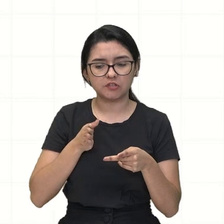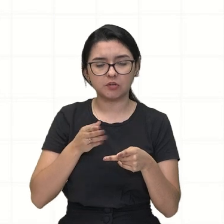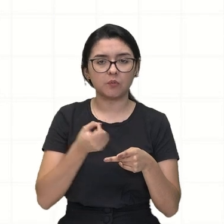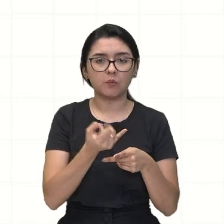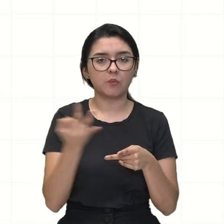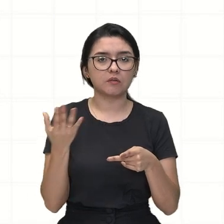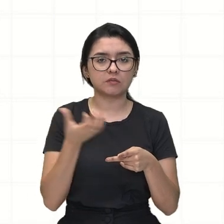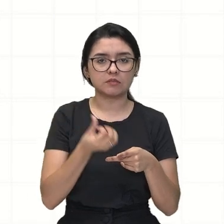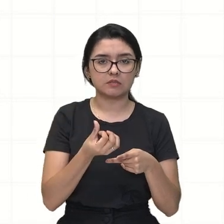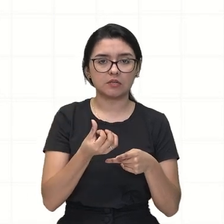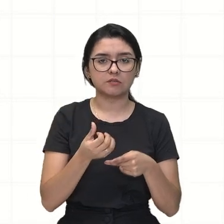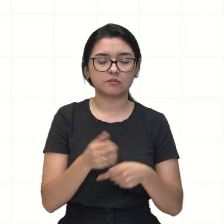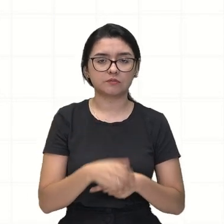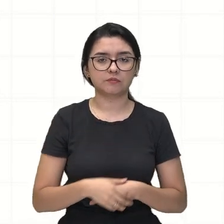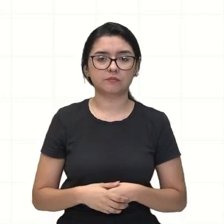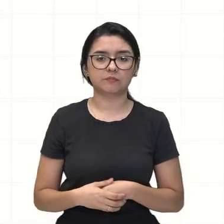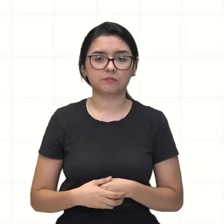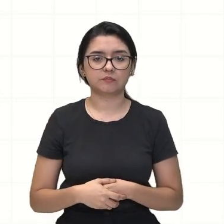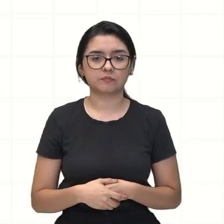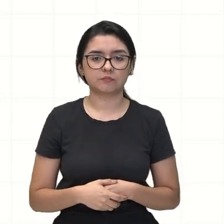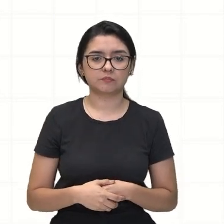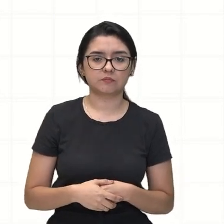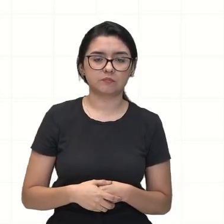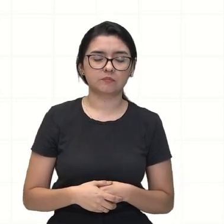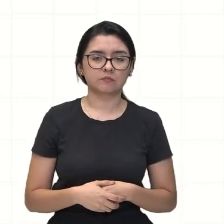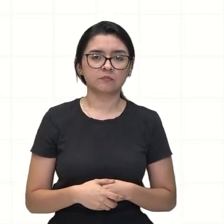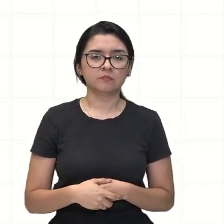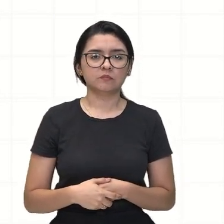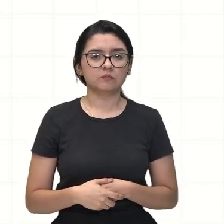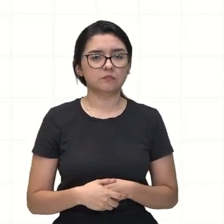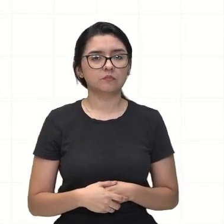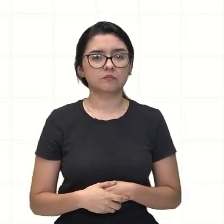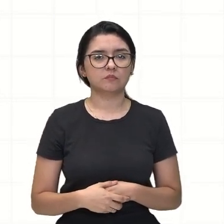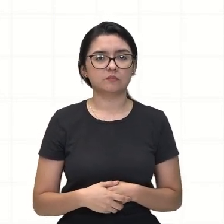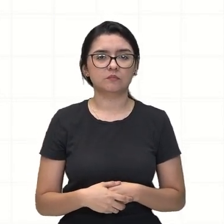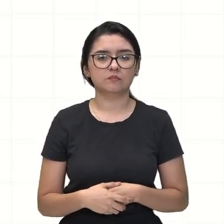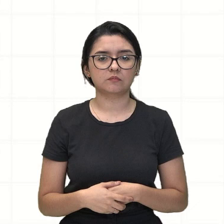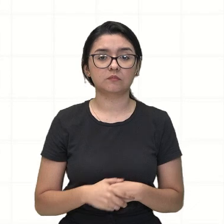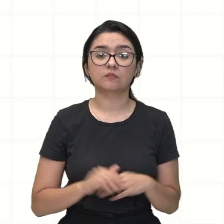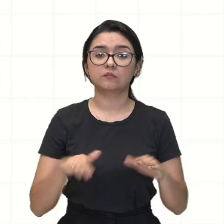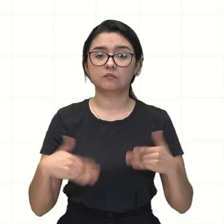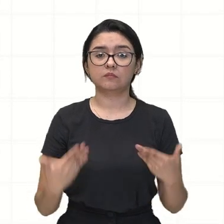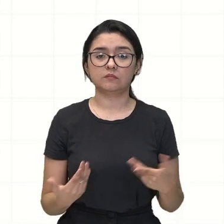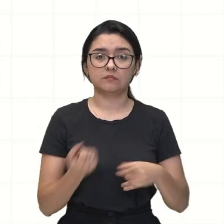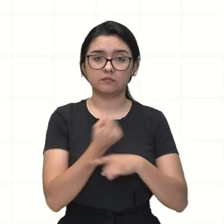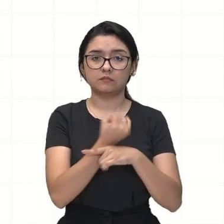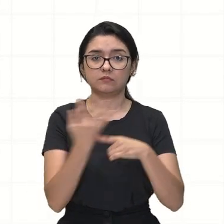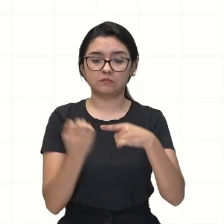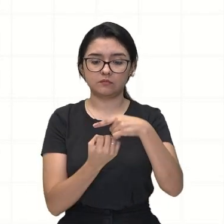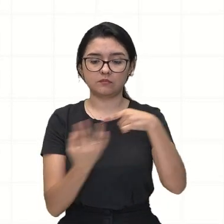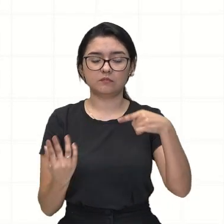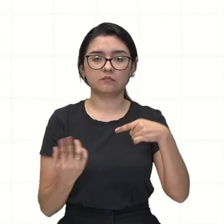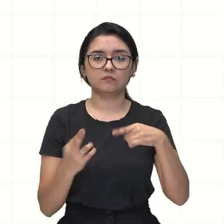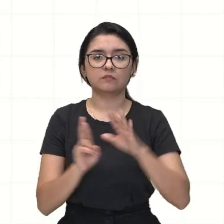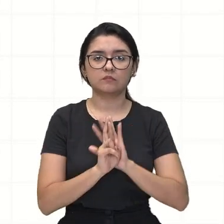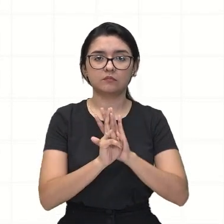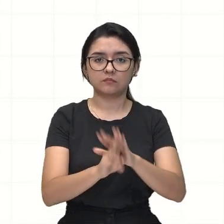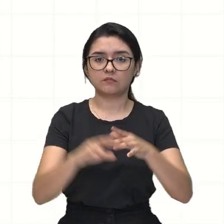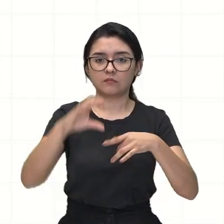em 6 partes. Tudo bem? Em 6 partes. Então, a fração que representa é 9